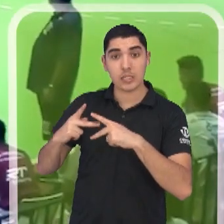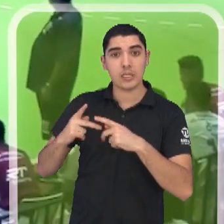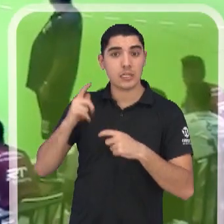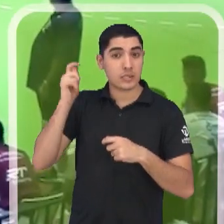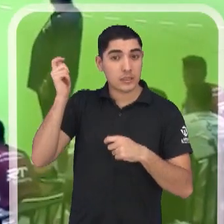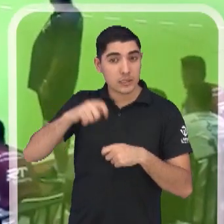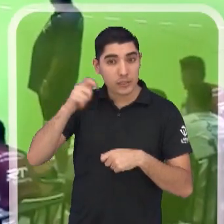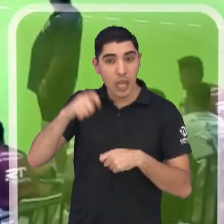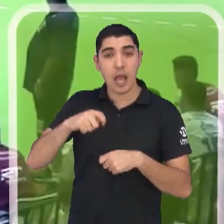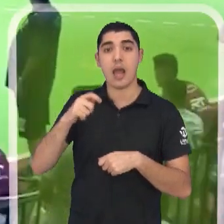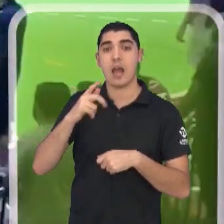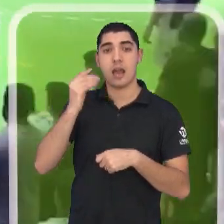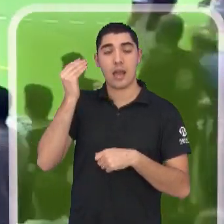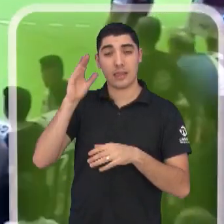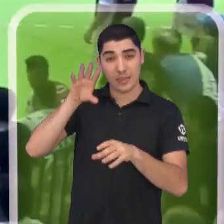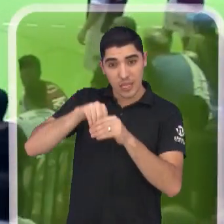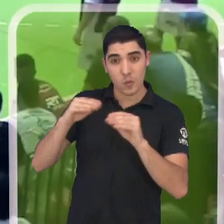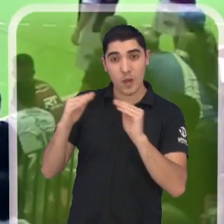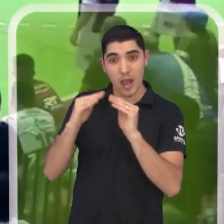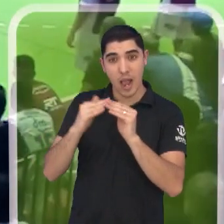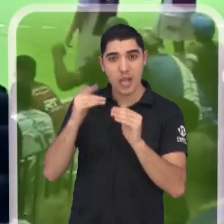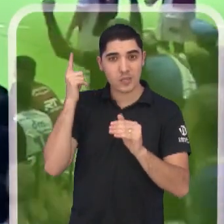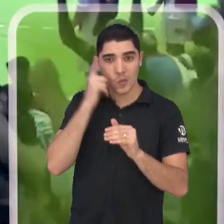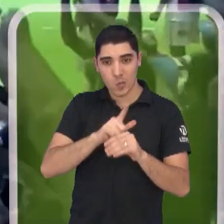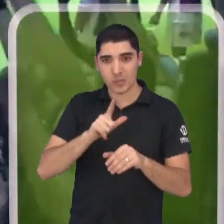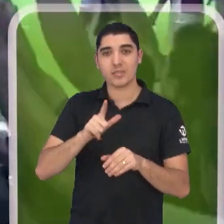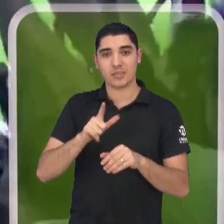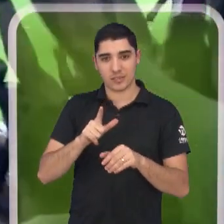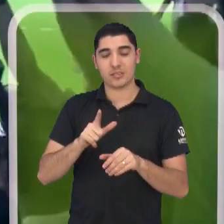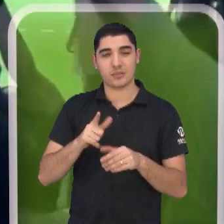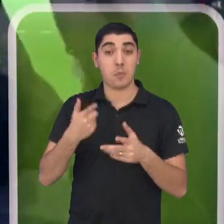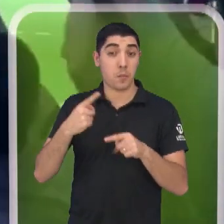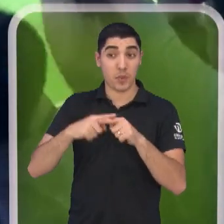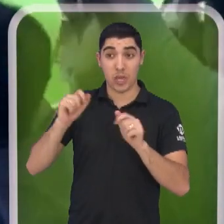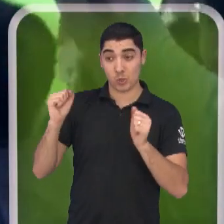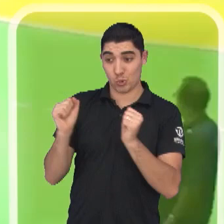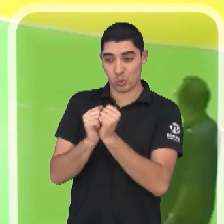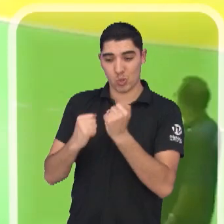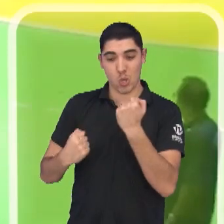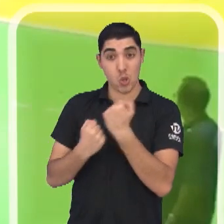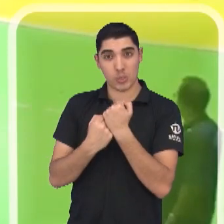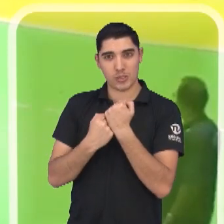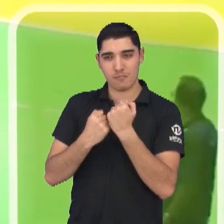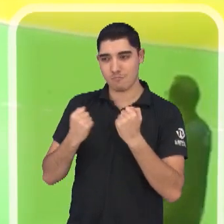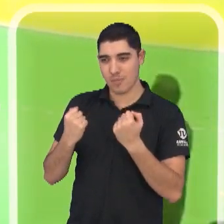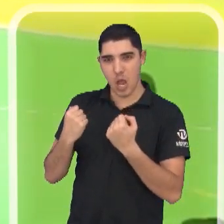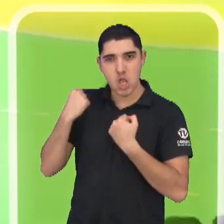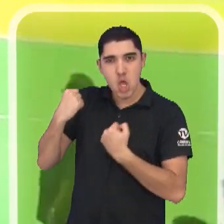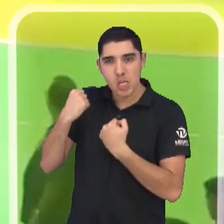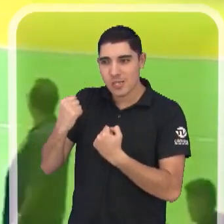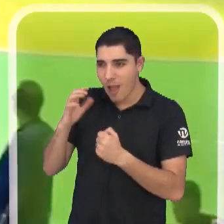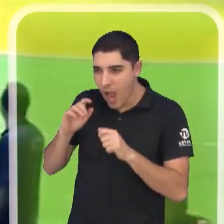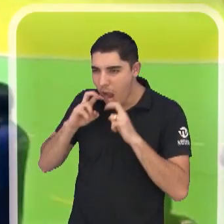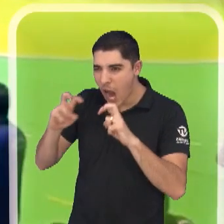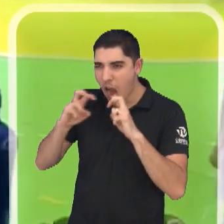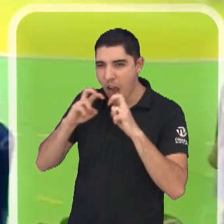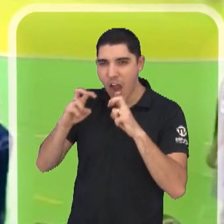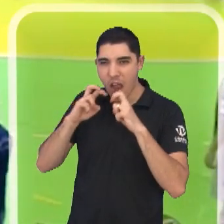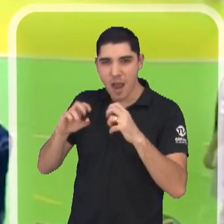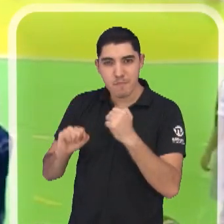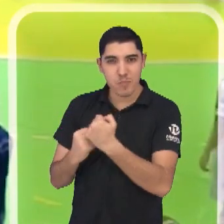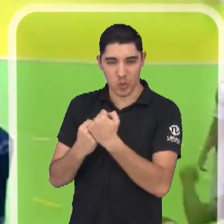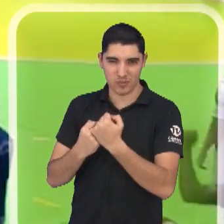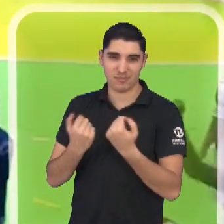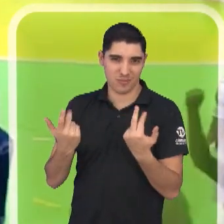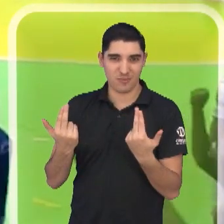larga com uma vantagem aqui por jogar em casa e jogar diante da torcida que faz muito barulho só que aí como a gente sempre cita e a gente